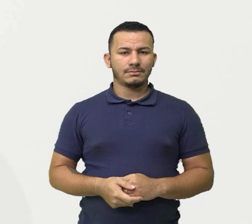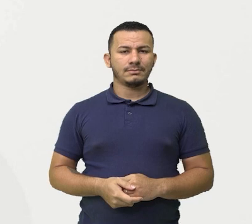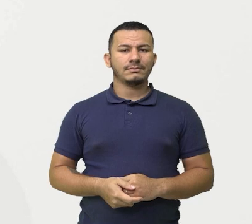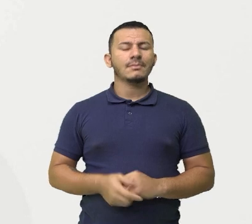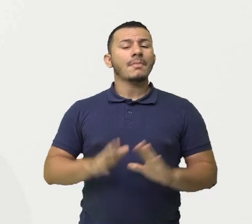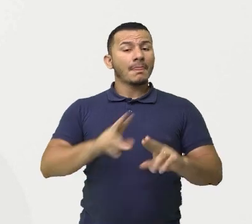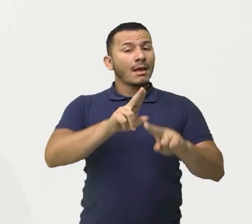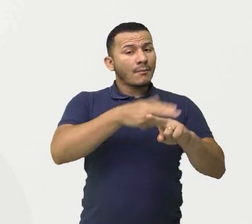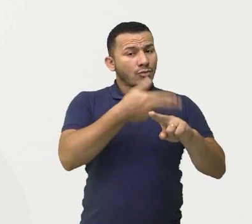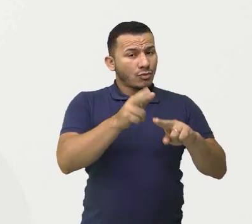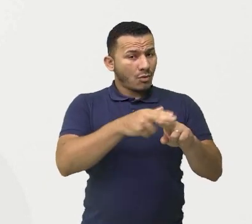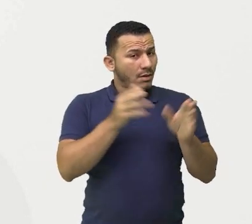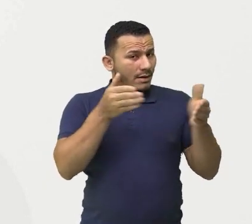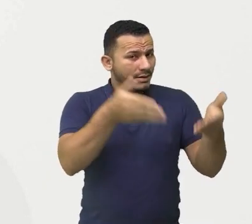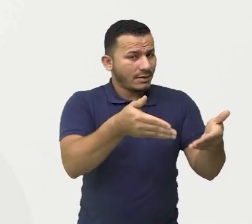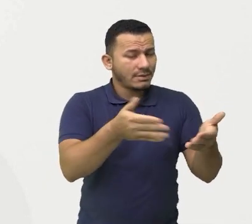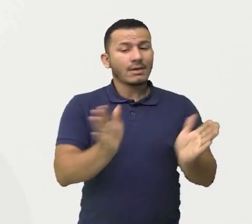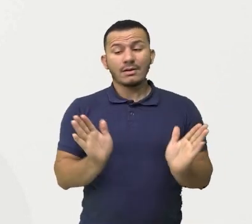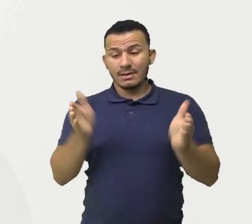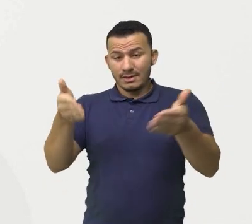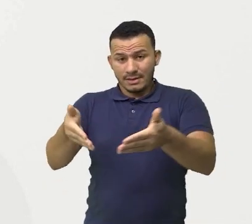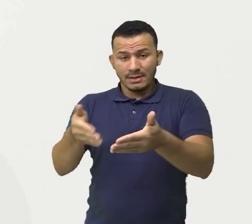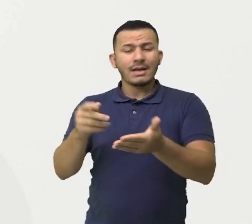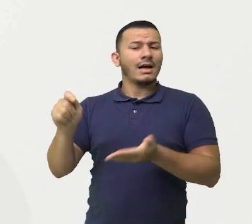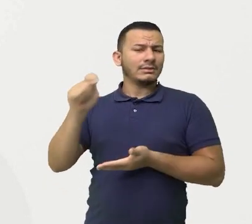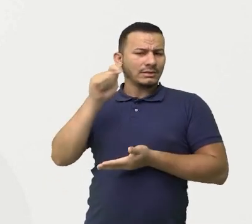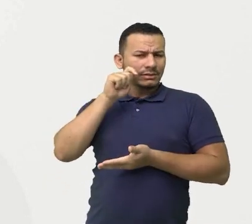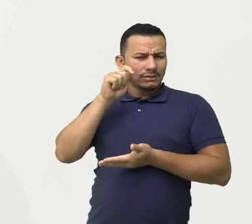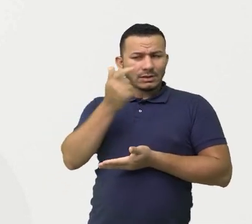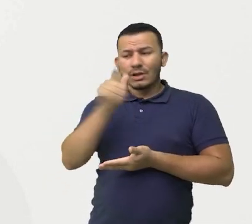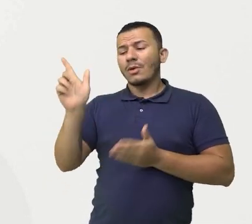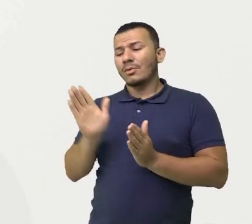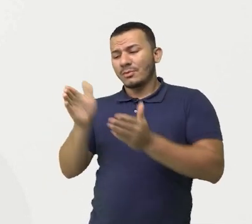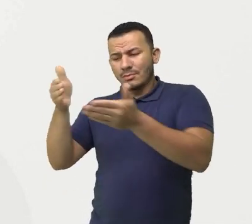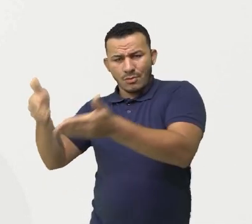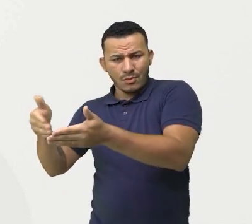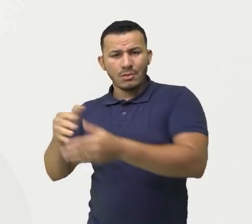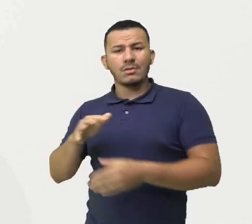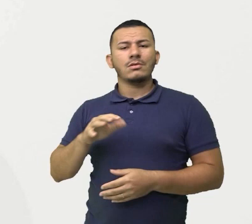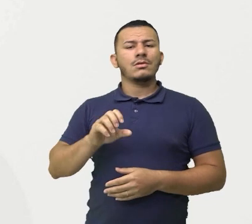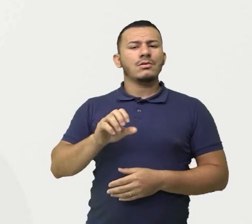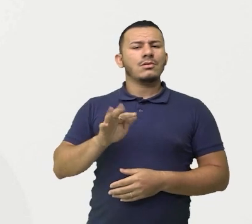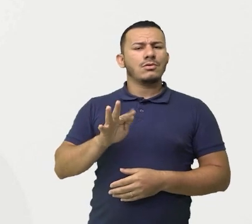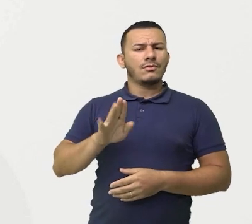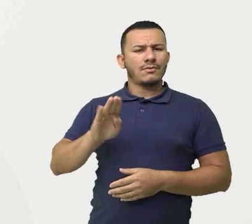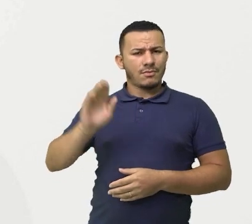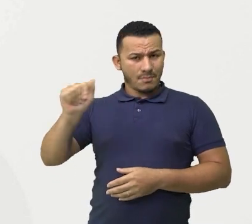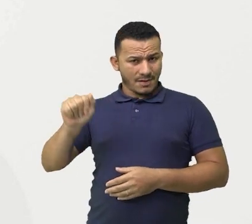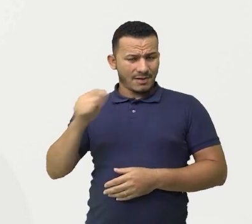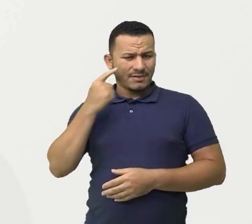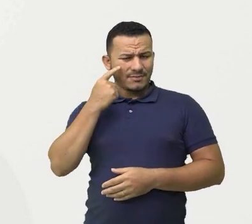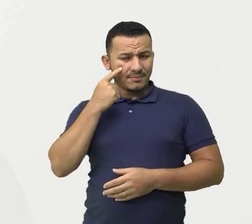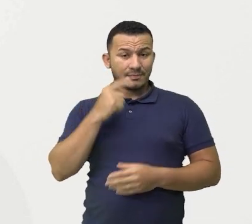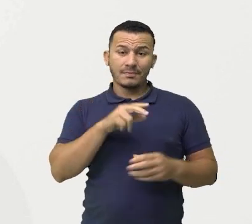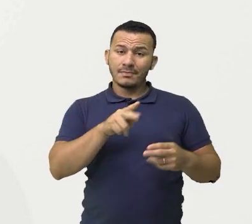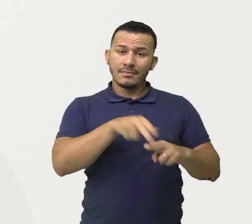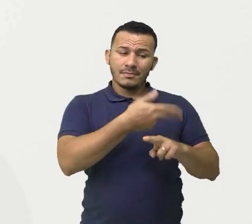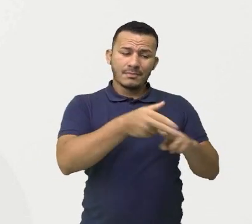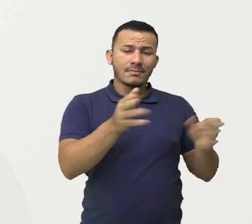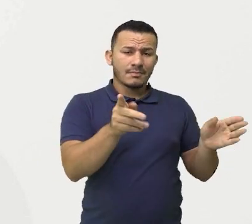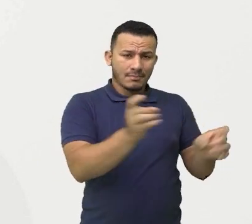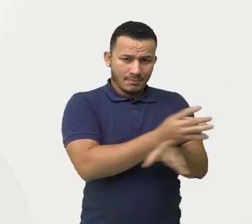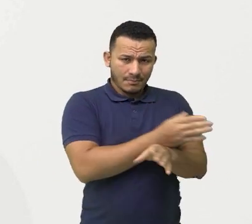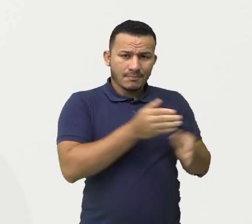bolo de chocolate, né? Tem um bolo de cenoura e também tem outro bolo lá que a gente vai já ver aqui também. Bom,